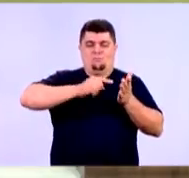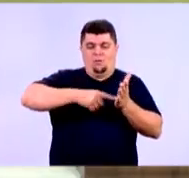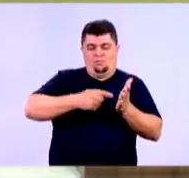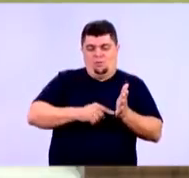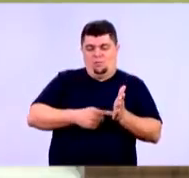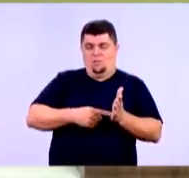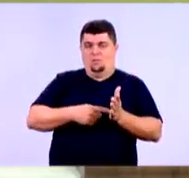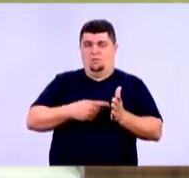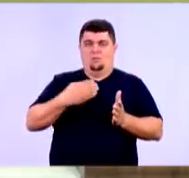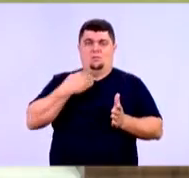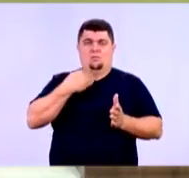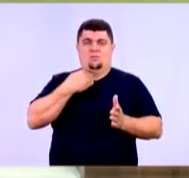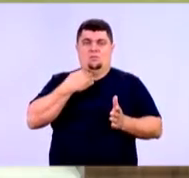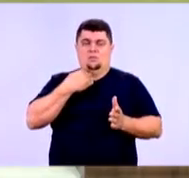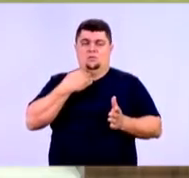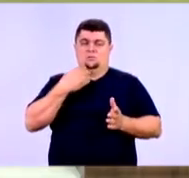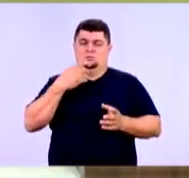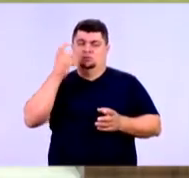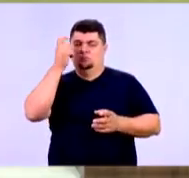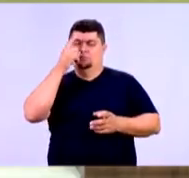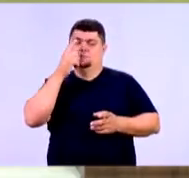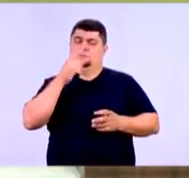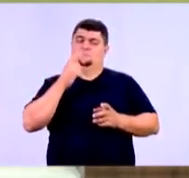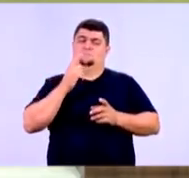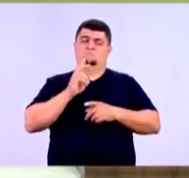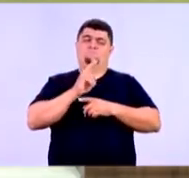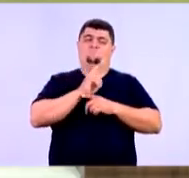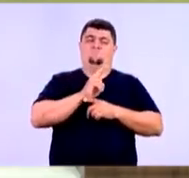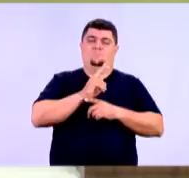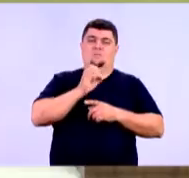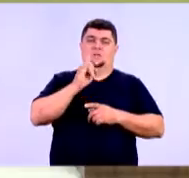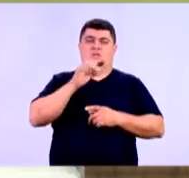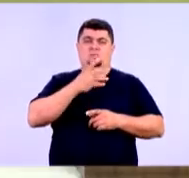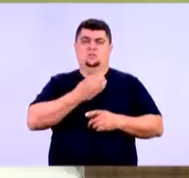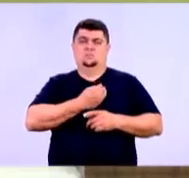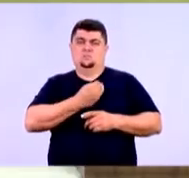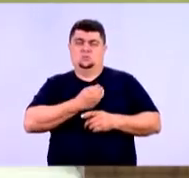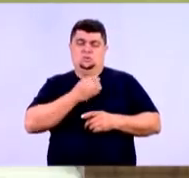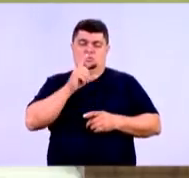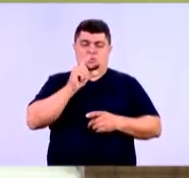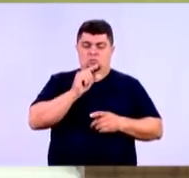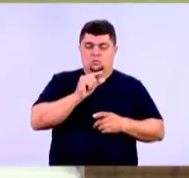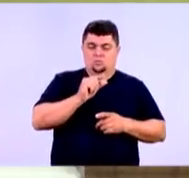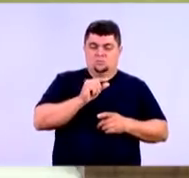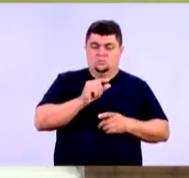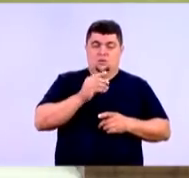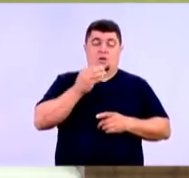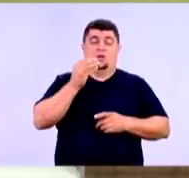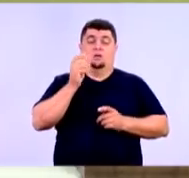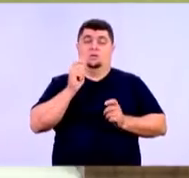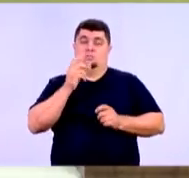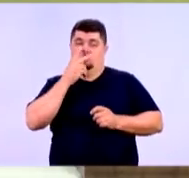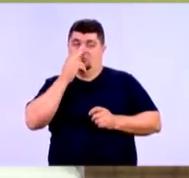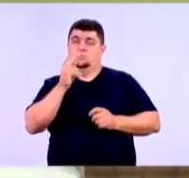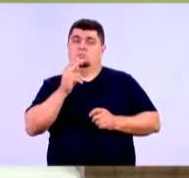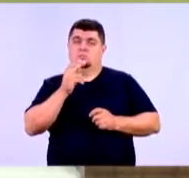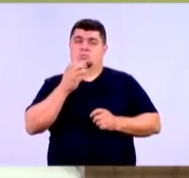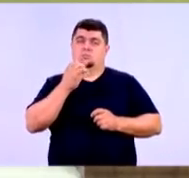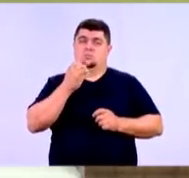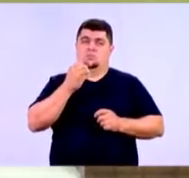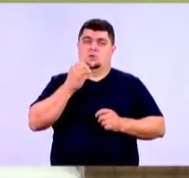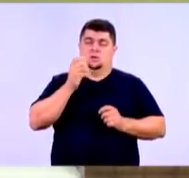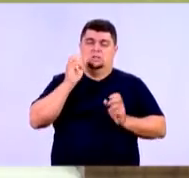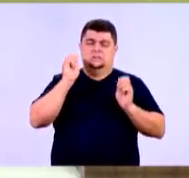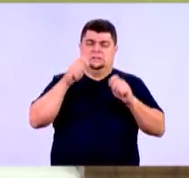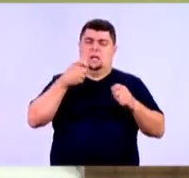o banco já vai ficar mais receoso em conceder esse crédito. Se a sua pontuação for mais baixa, ele vai verificar que você tem um risco menor